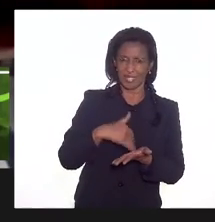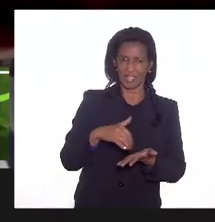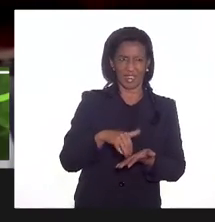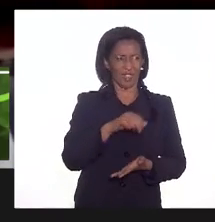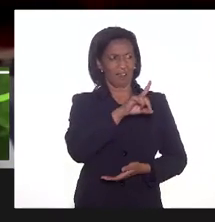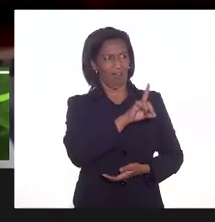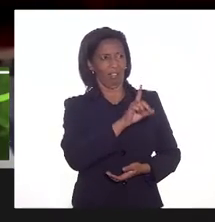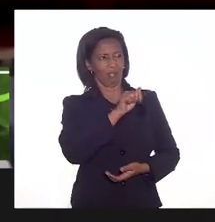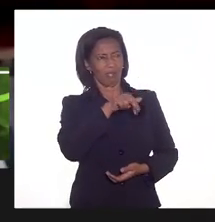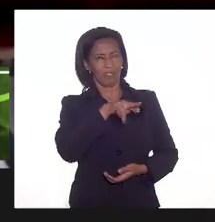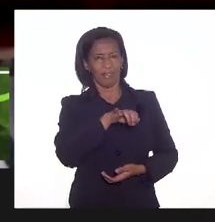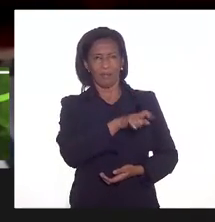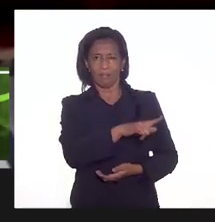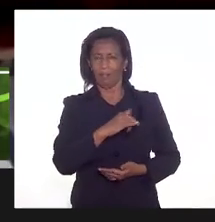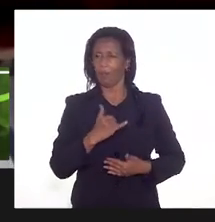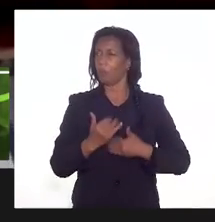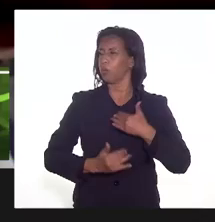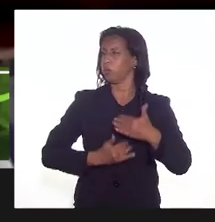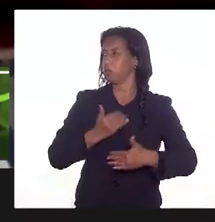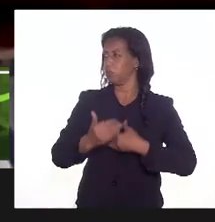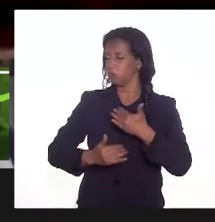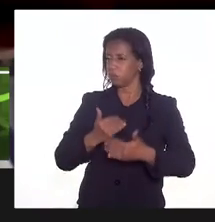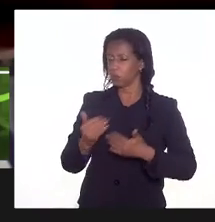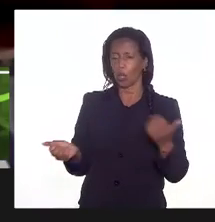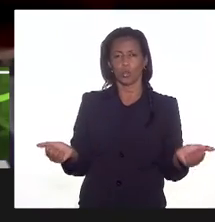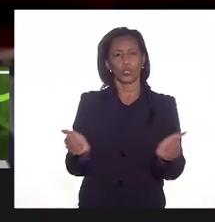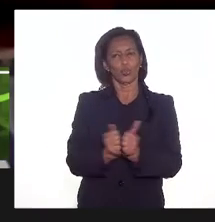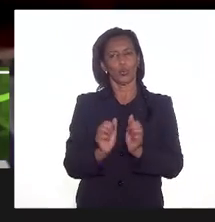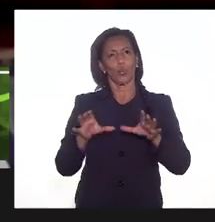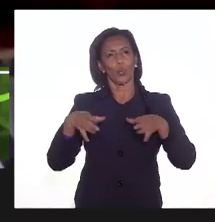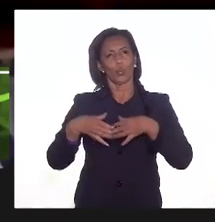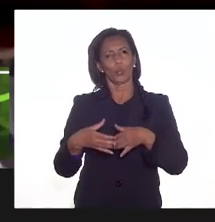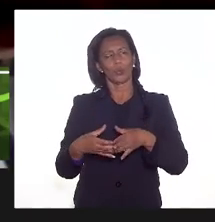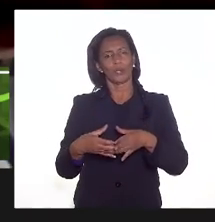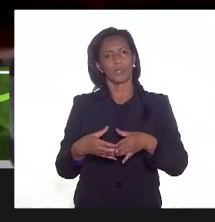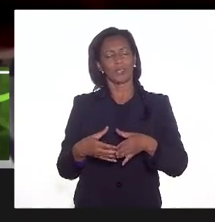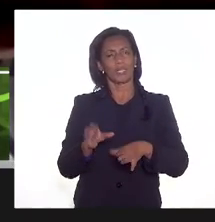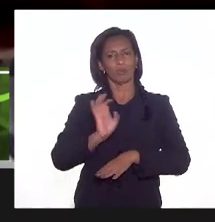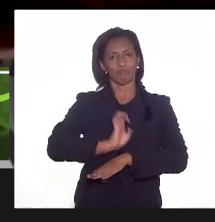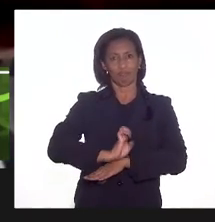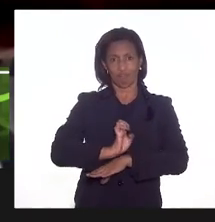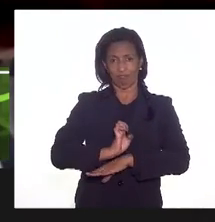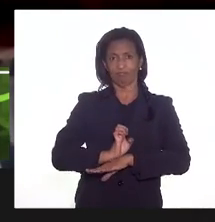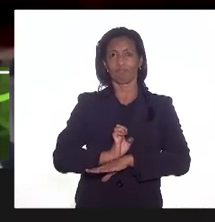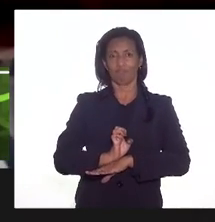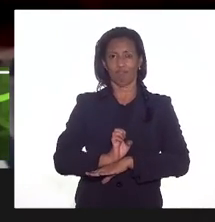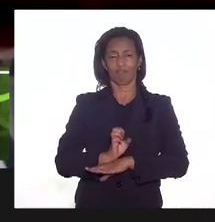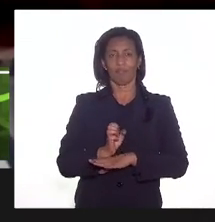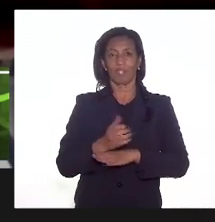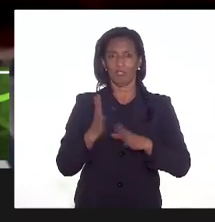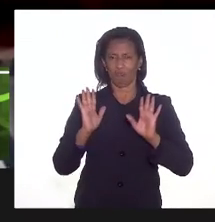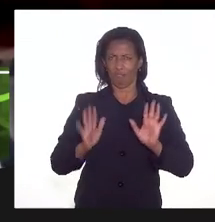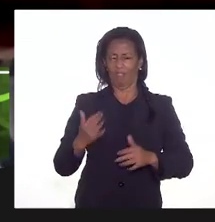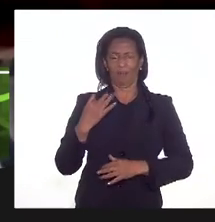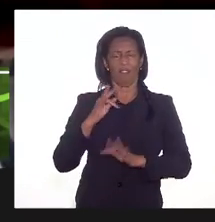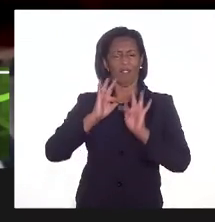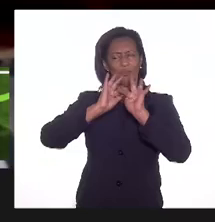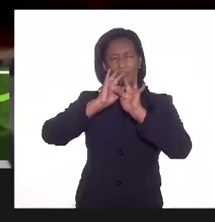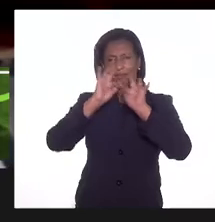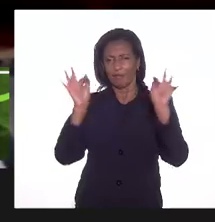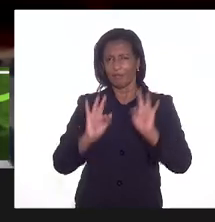fez bastante avanços junto ao conselho estadual os conselheiros são bastante felizes com essa